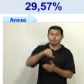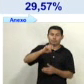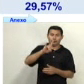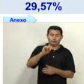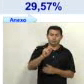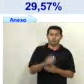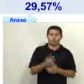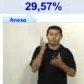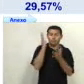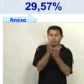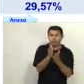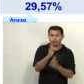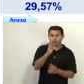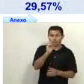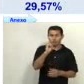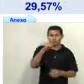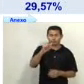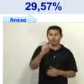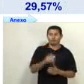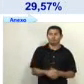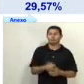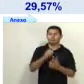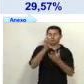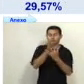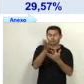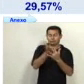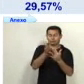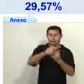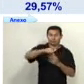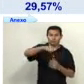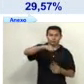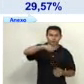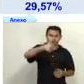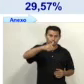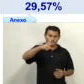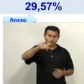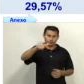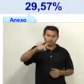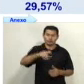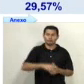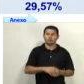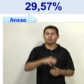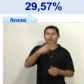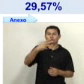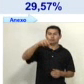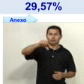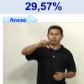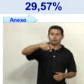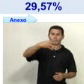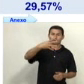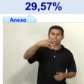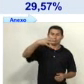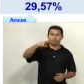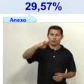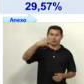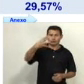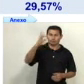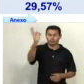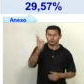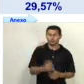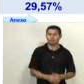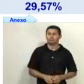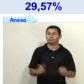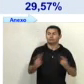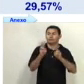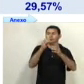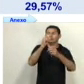que estar localizada na fórmula, entre 12 e 17 é 39,44%. Qual que é o valor desse valor aqui?